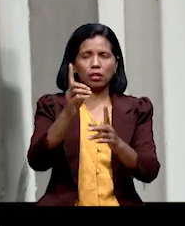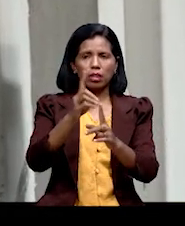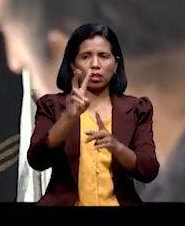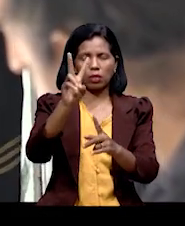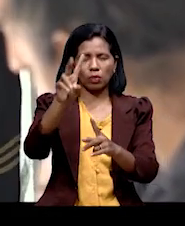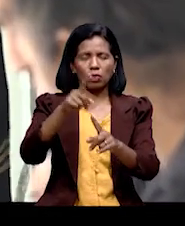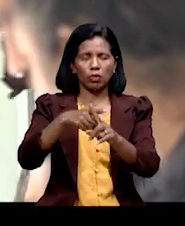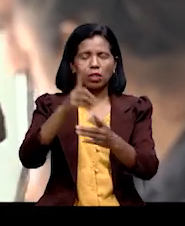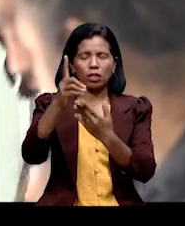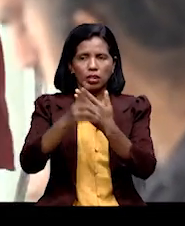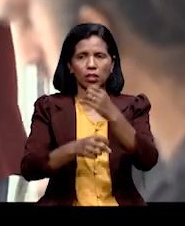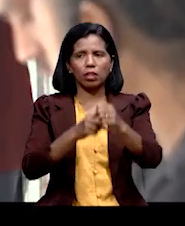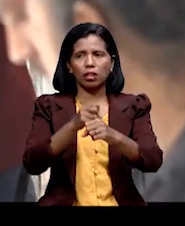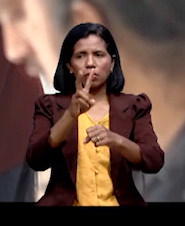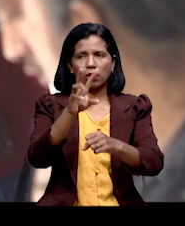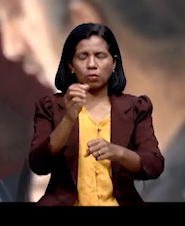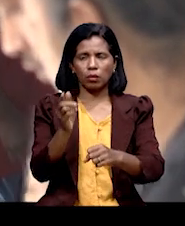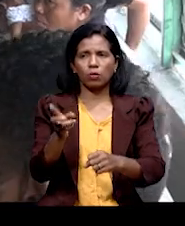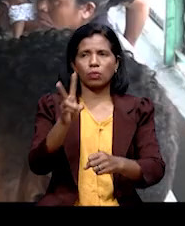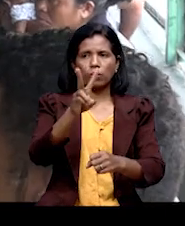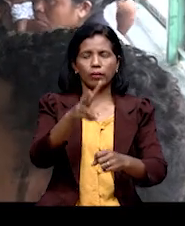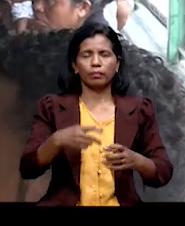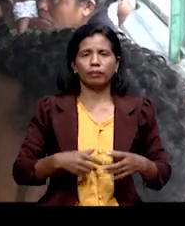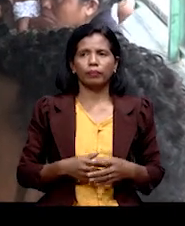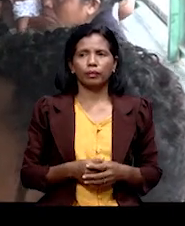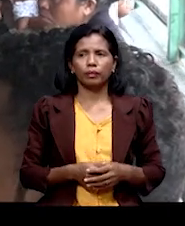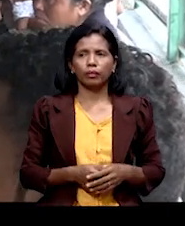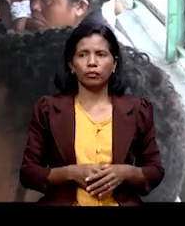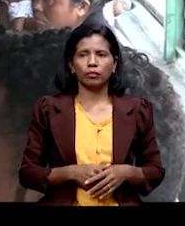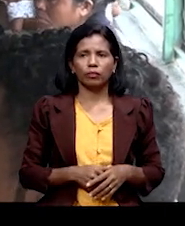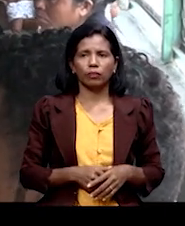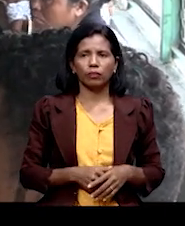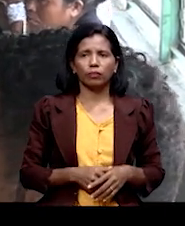tinan rihun rua ruanul resin rua. Efizene babo Lamberto da Silva, ZMN.